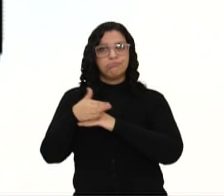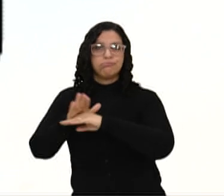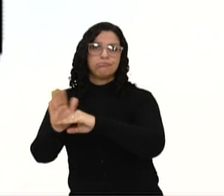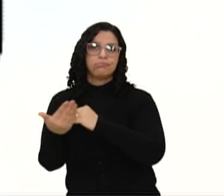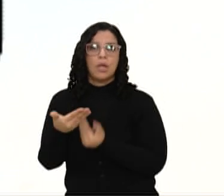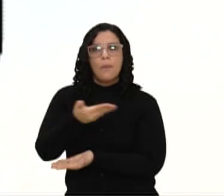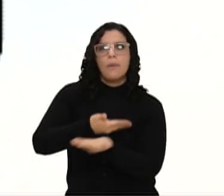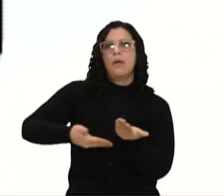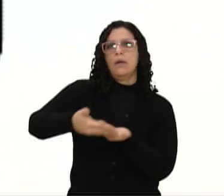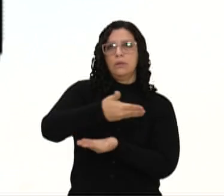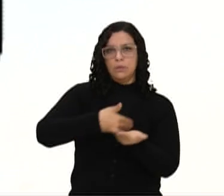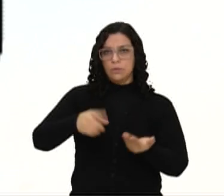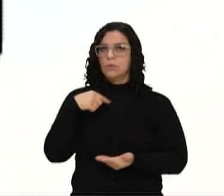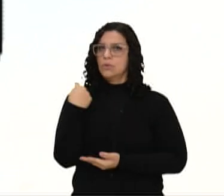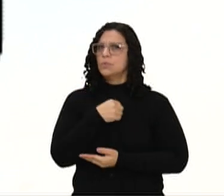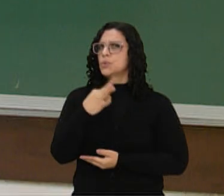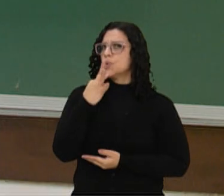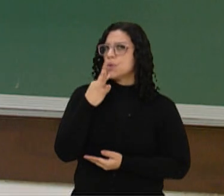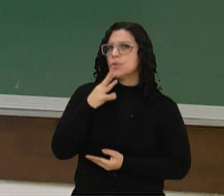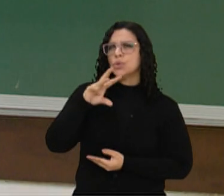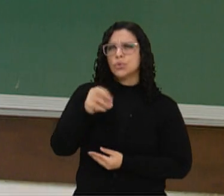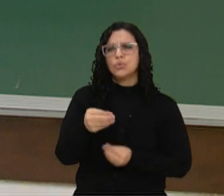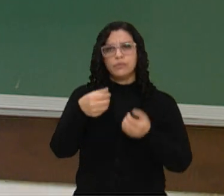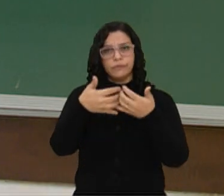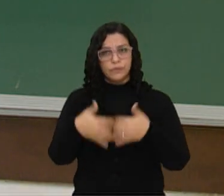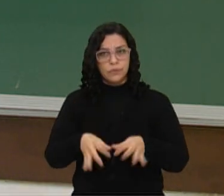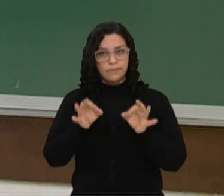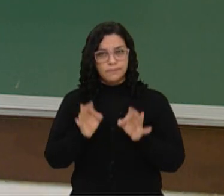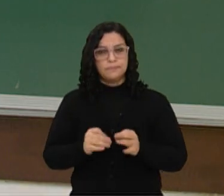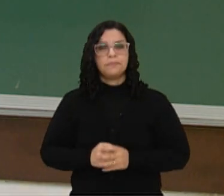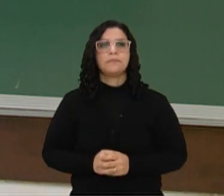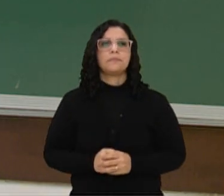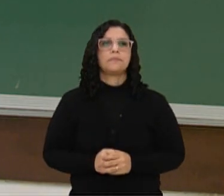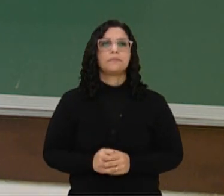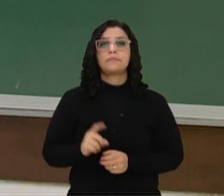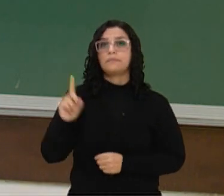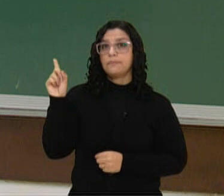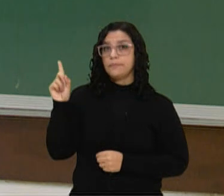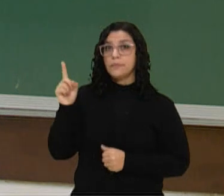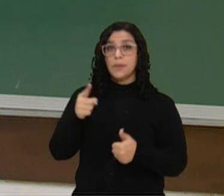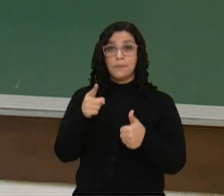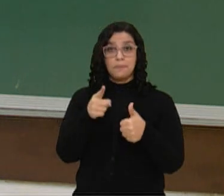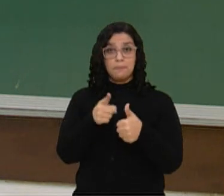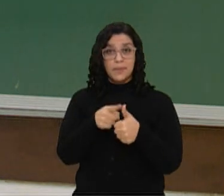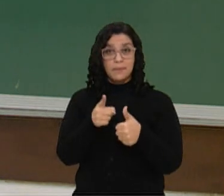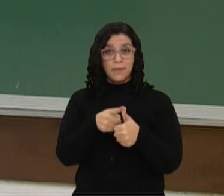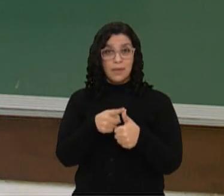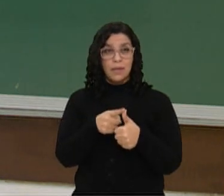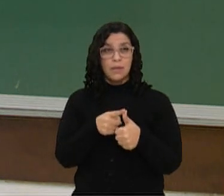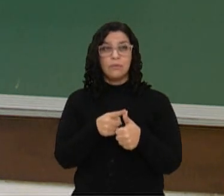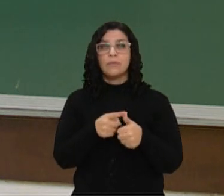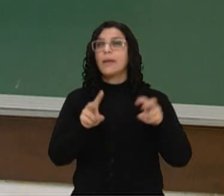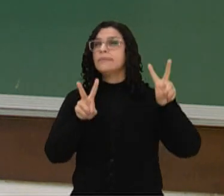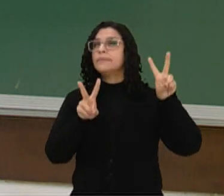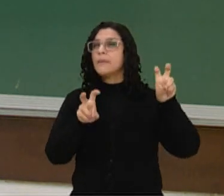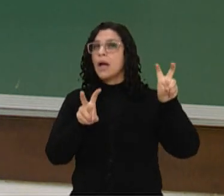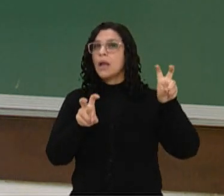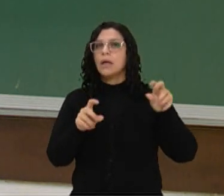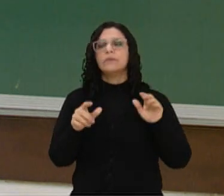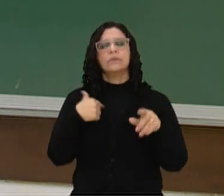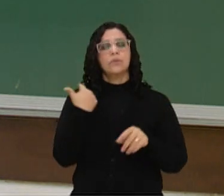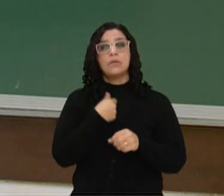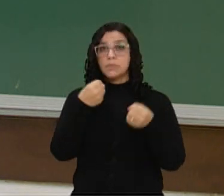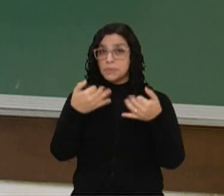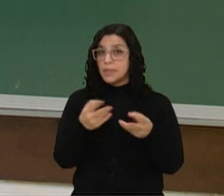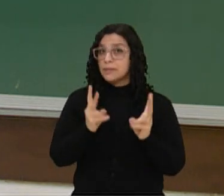vamos conhecer e entender como que tudo isso funciona, certo? Primeira coisa, eu coloquei ali alguns termos que a gente vai falar ao longo das